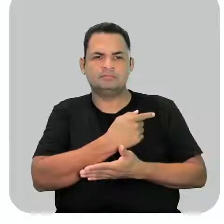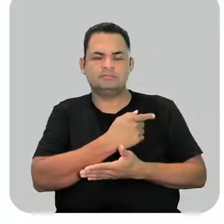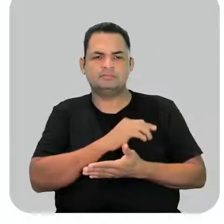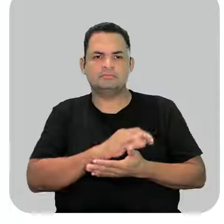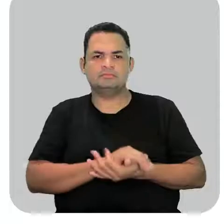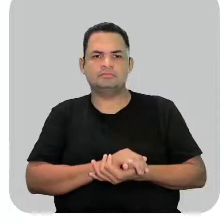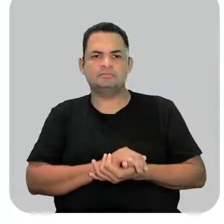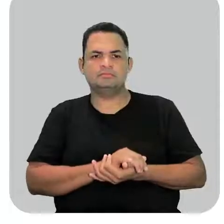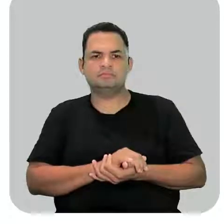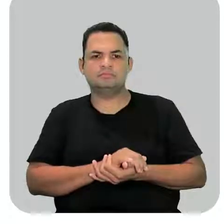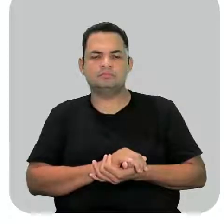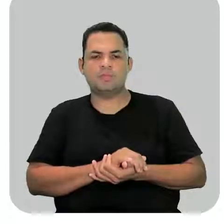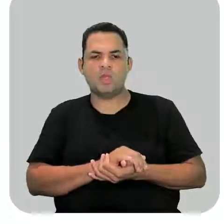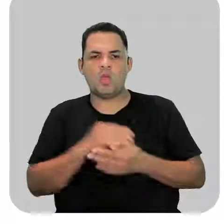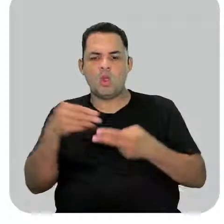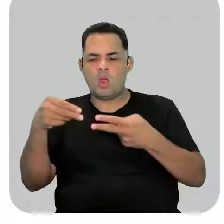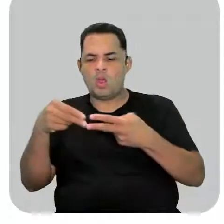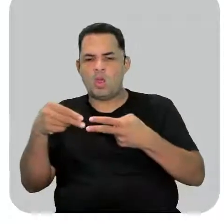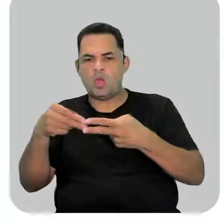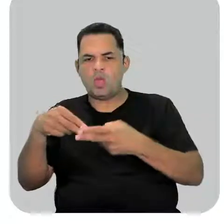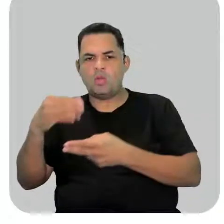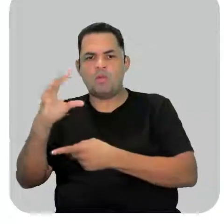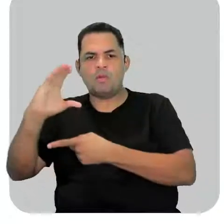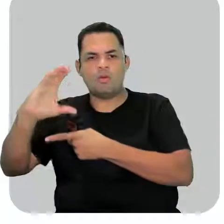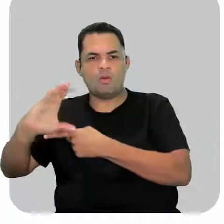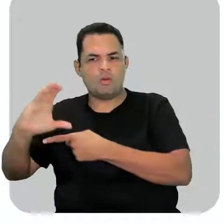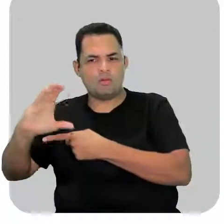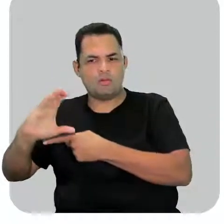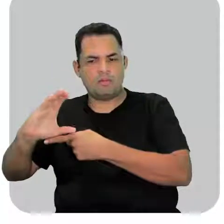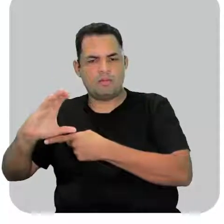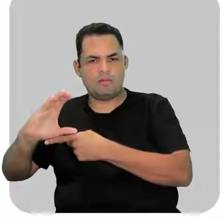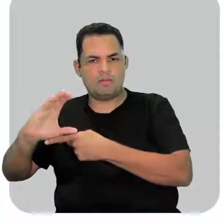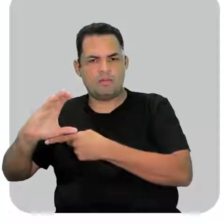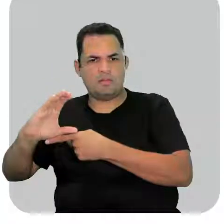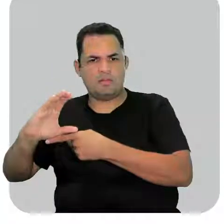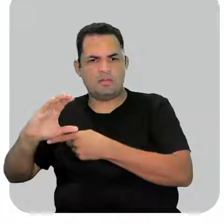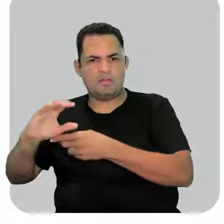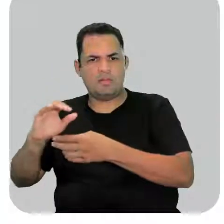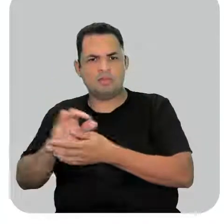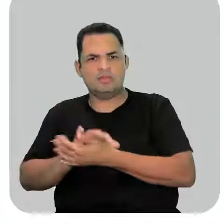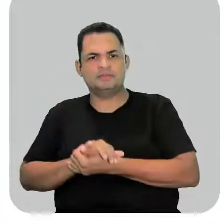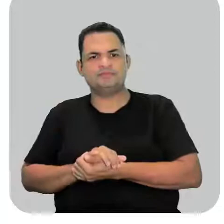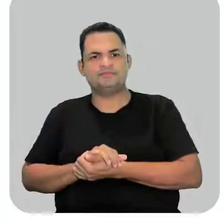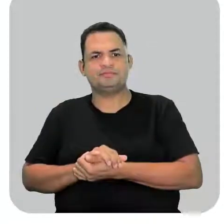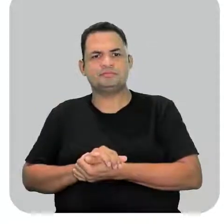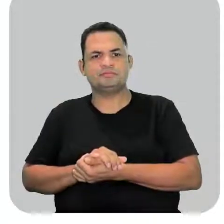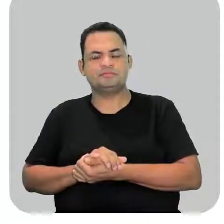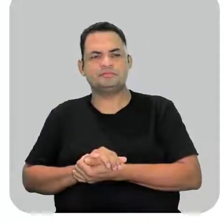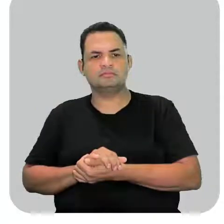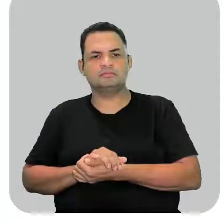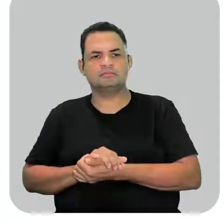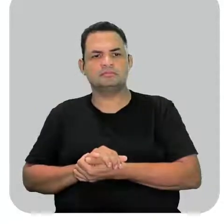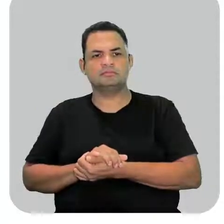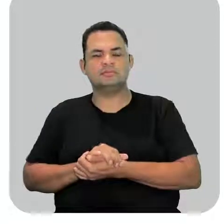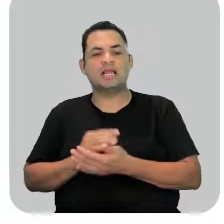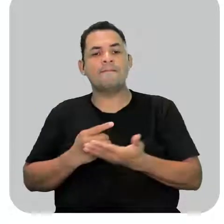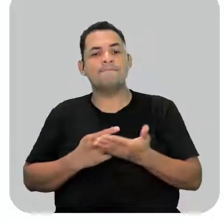uma ligação dupla com o carbono. E essa setinha aqui está indicando uma